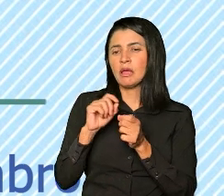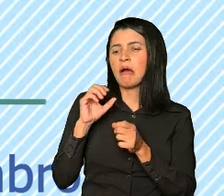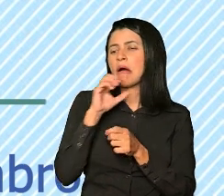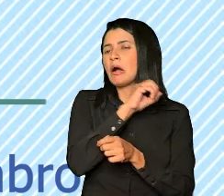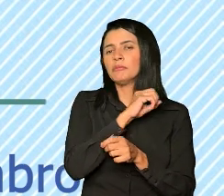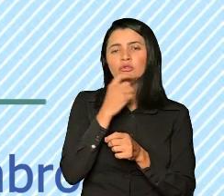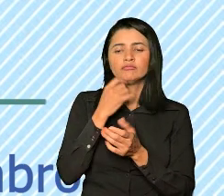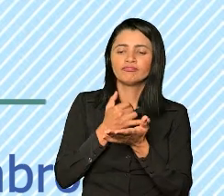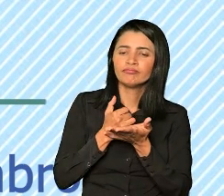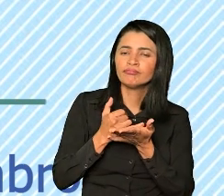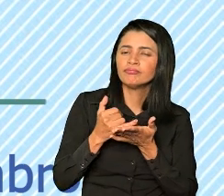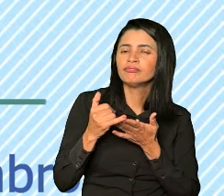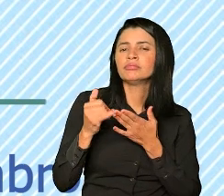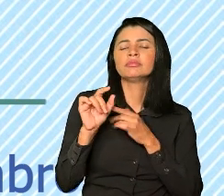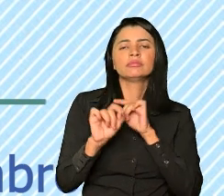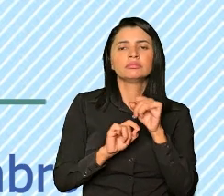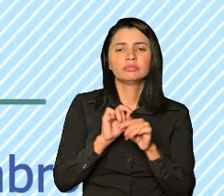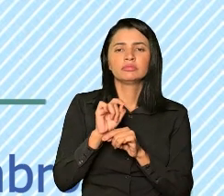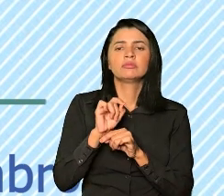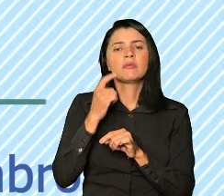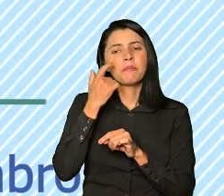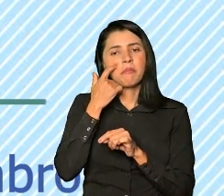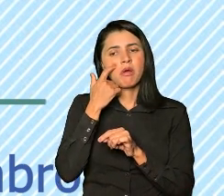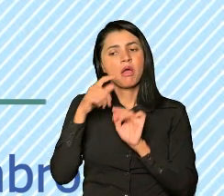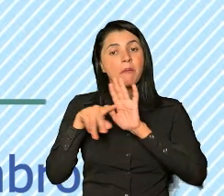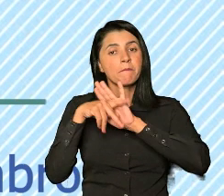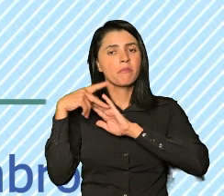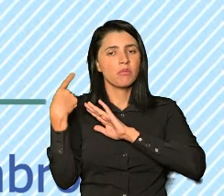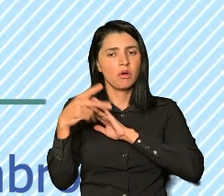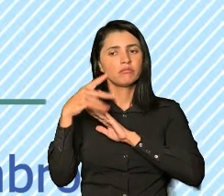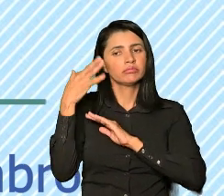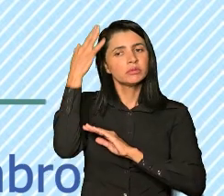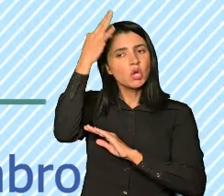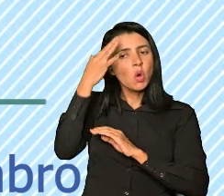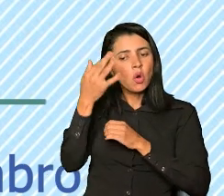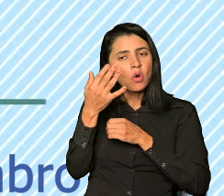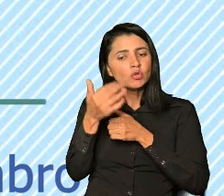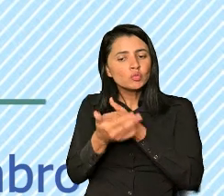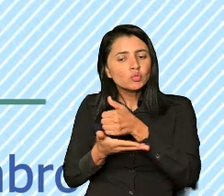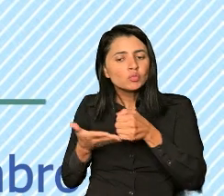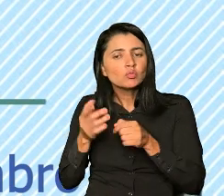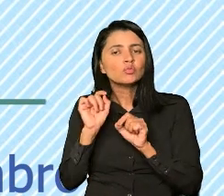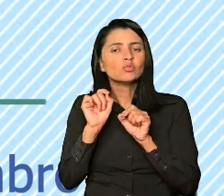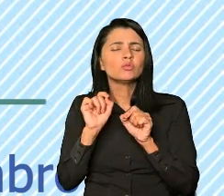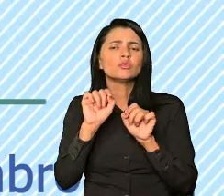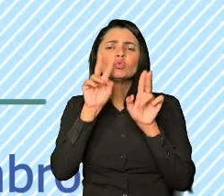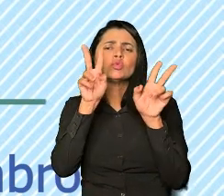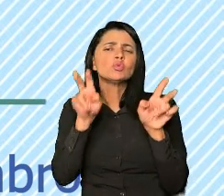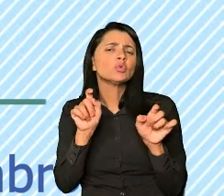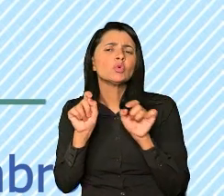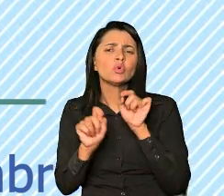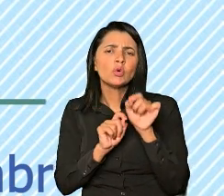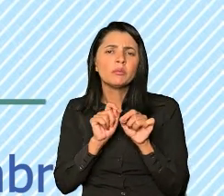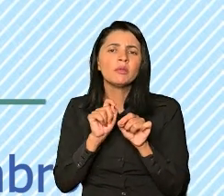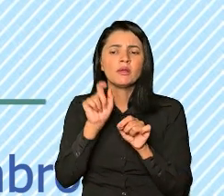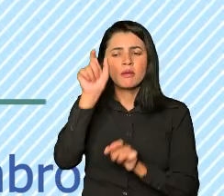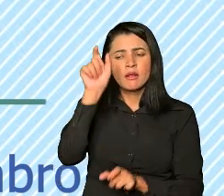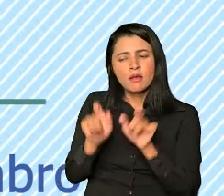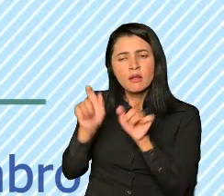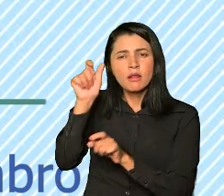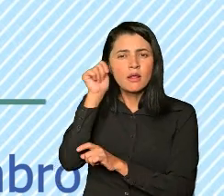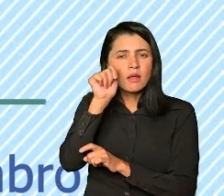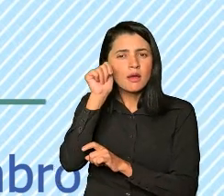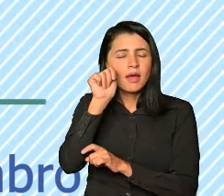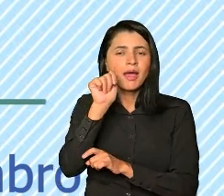breve introdução, mais de cunho teórico, acerca das mulheres